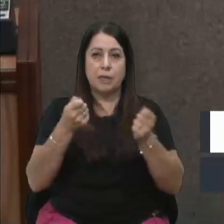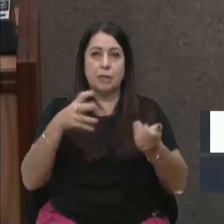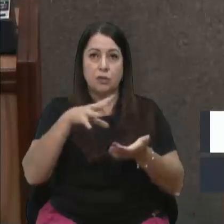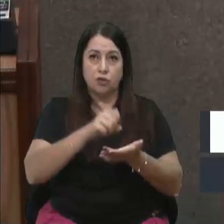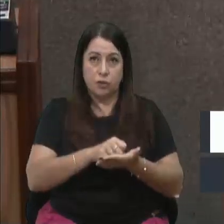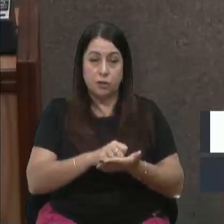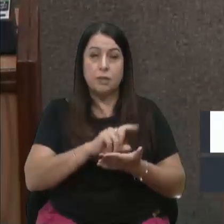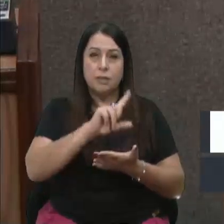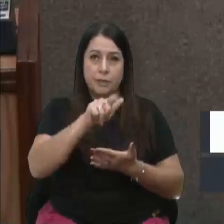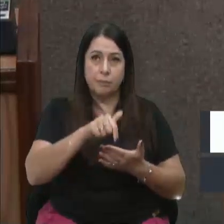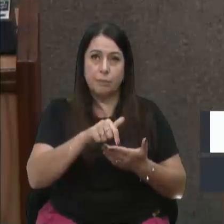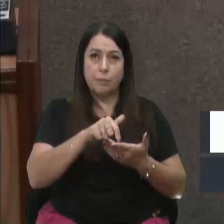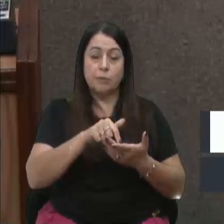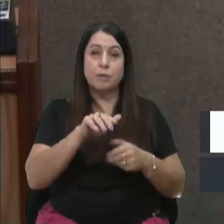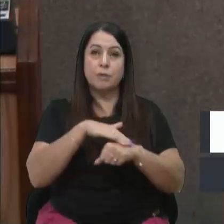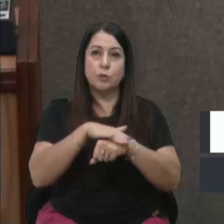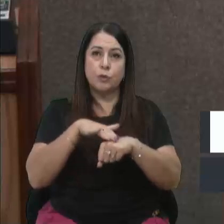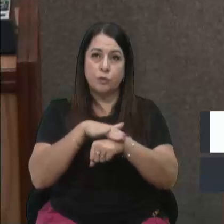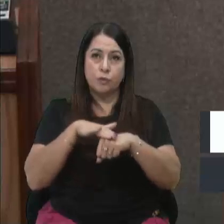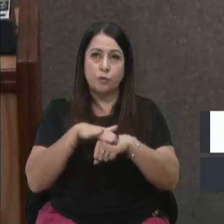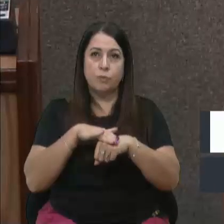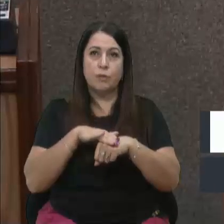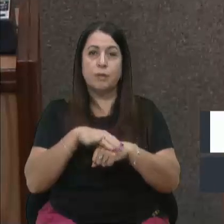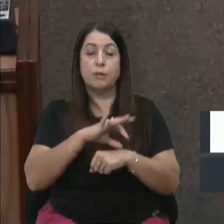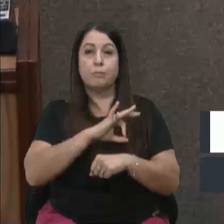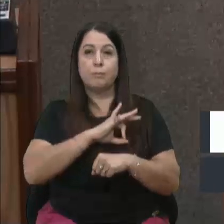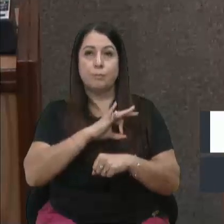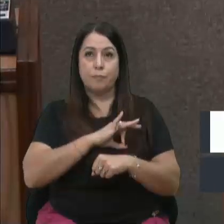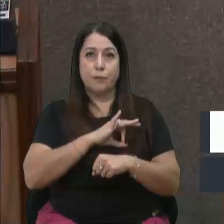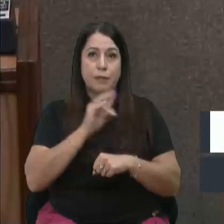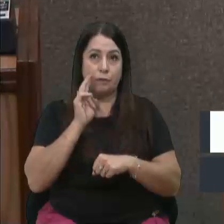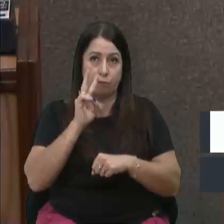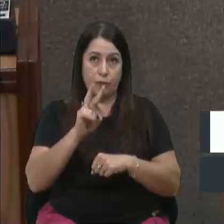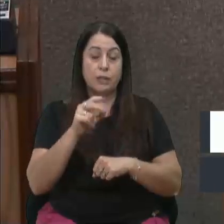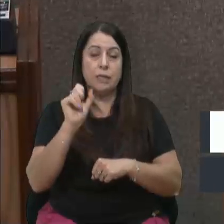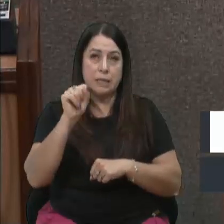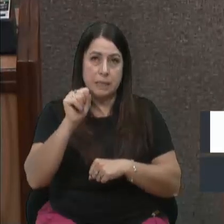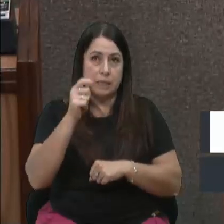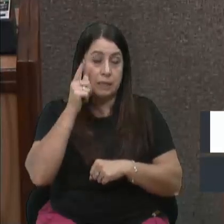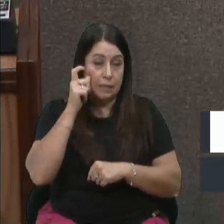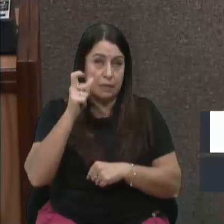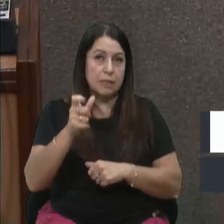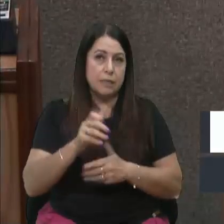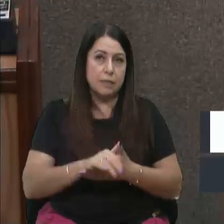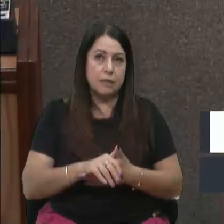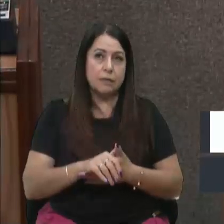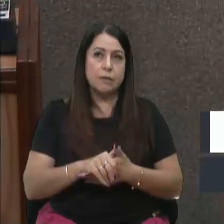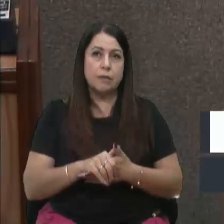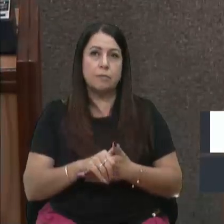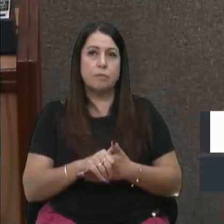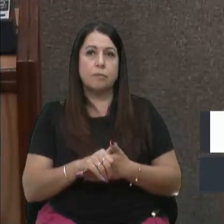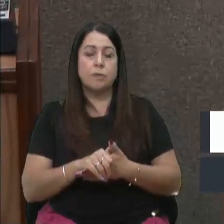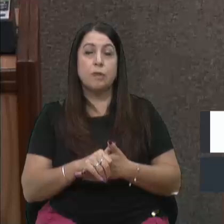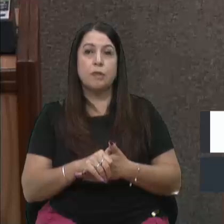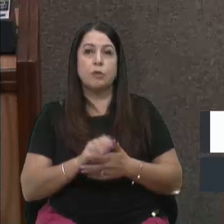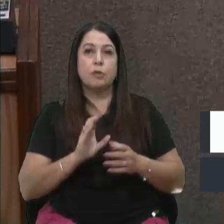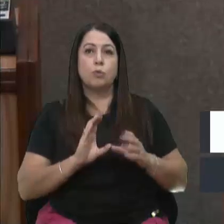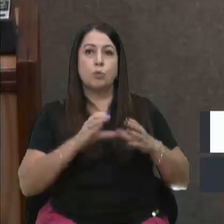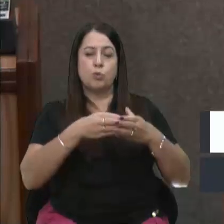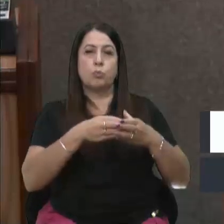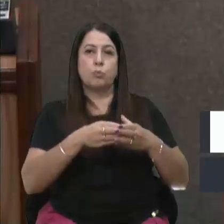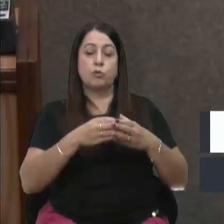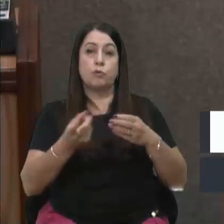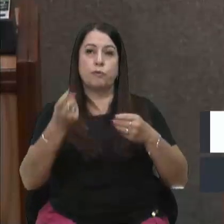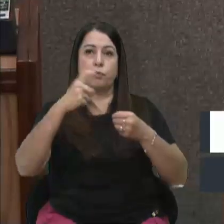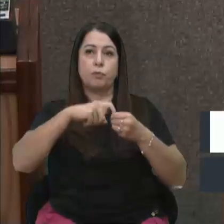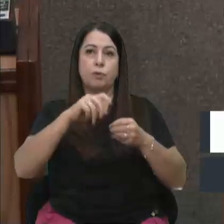E após isso, essa conversa com o 12º BPM, vendo que há sim interesse por parte da corporação de retomar